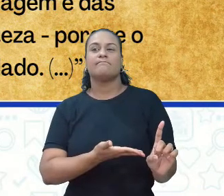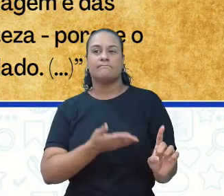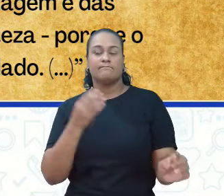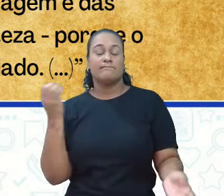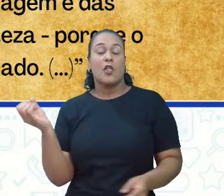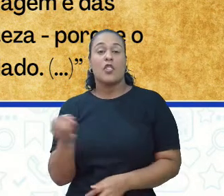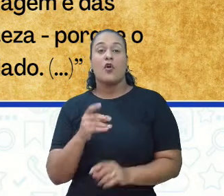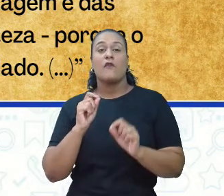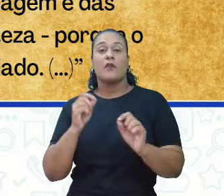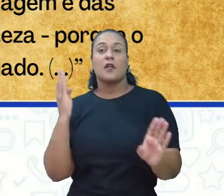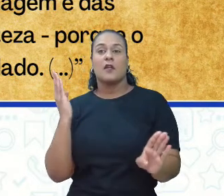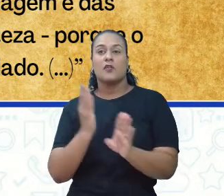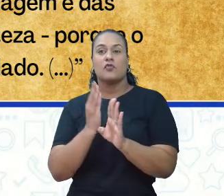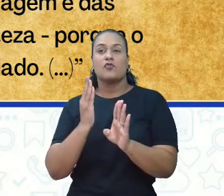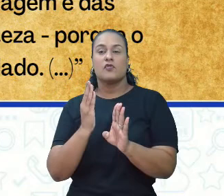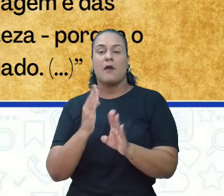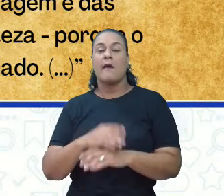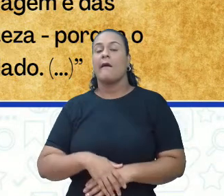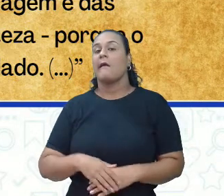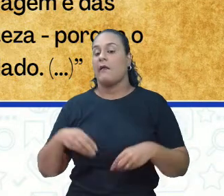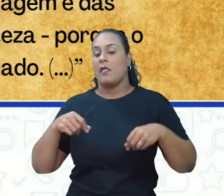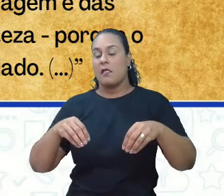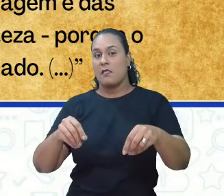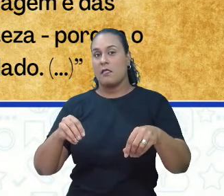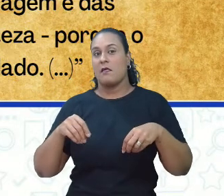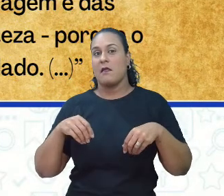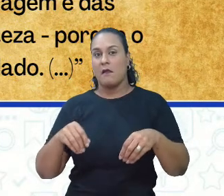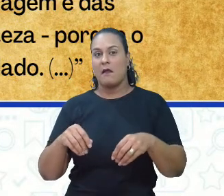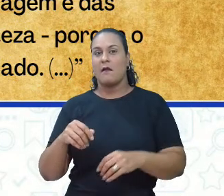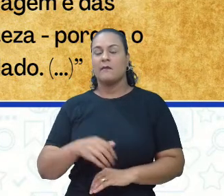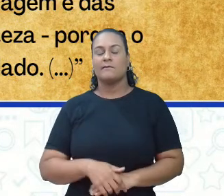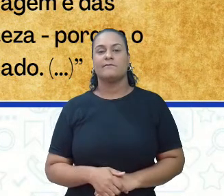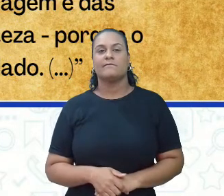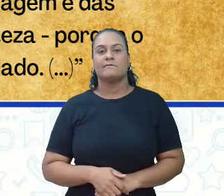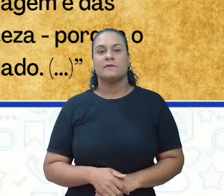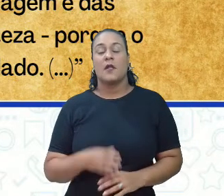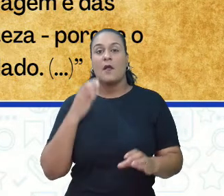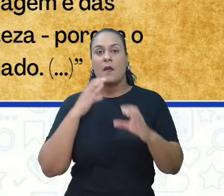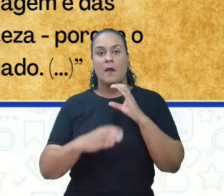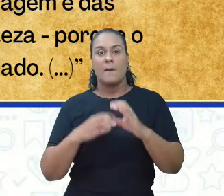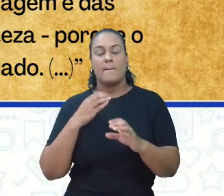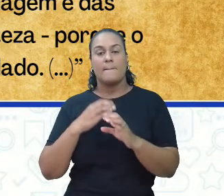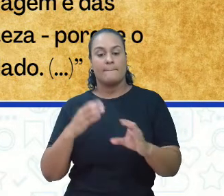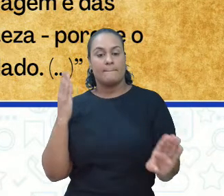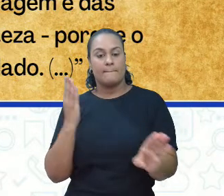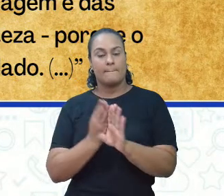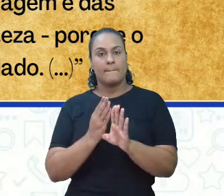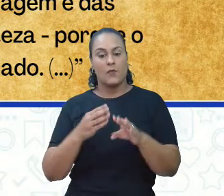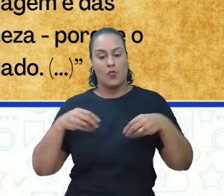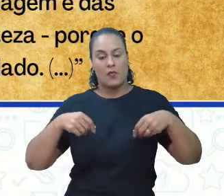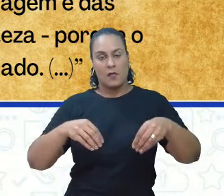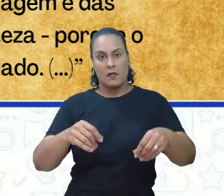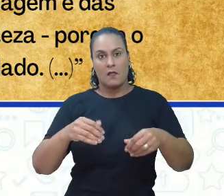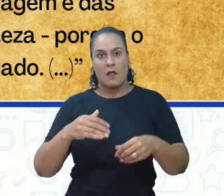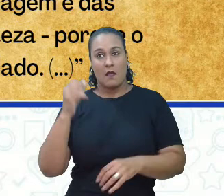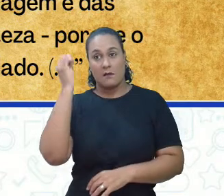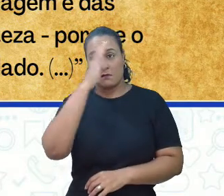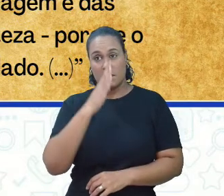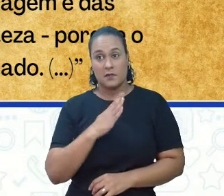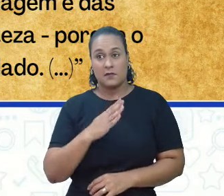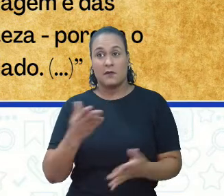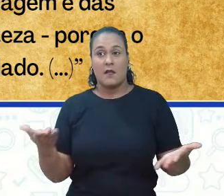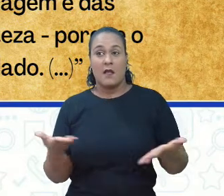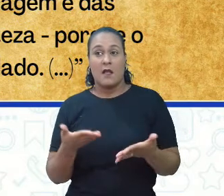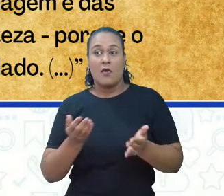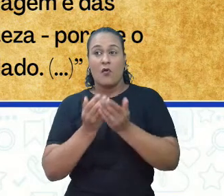do achamento desta vossa terra. O que está querendo dizer? Que está comunicando o encontro dessa nova terra. Que agora